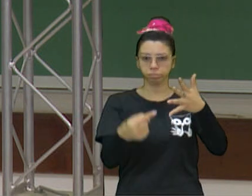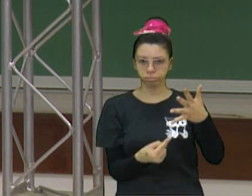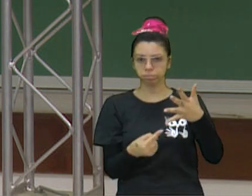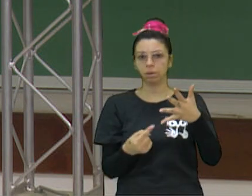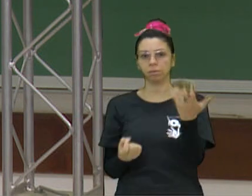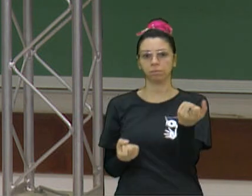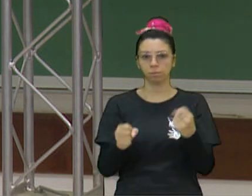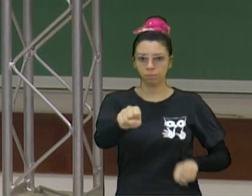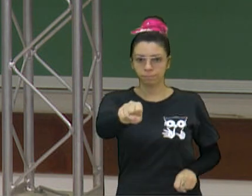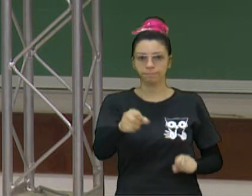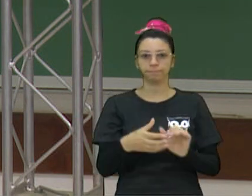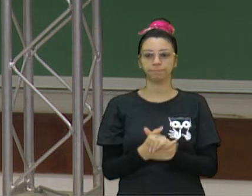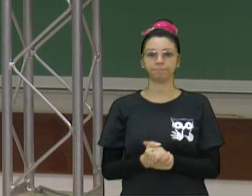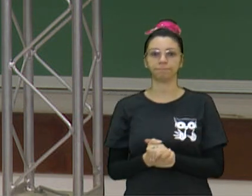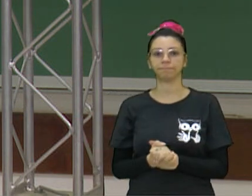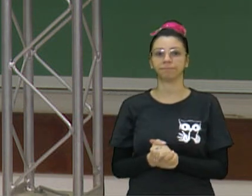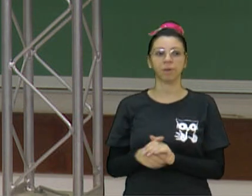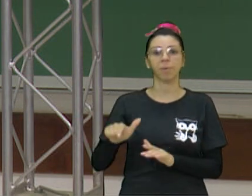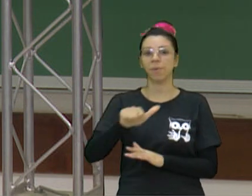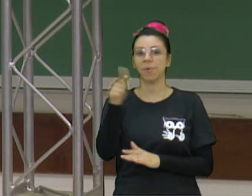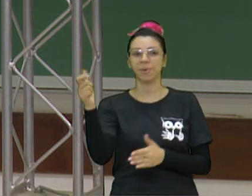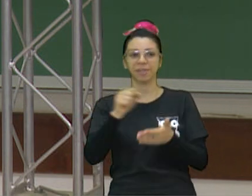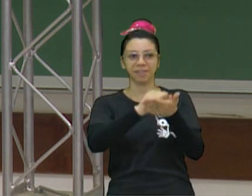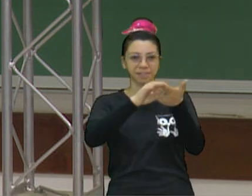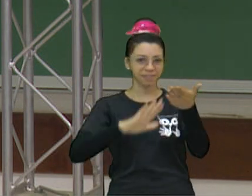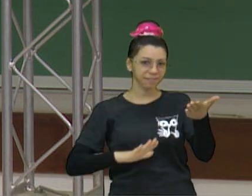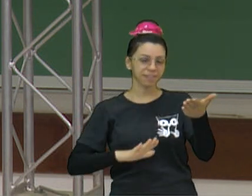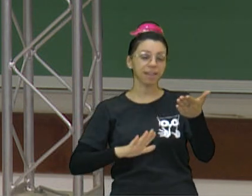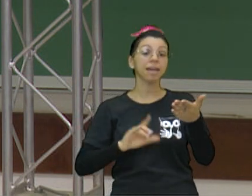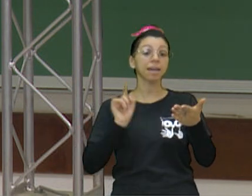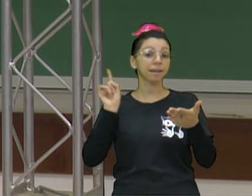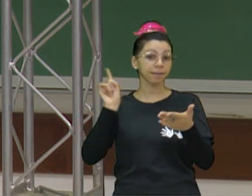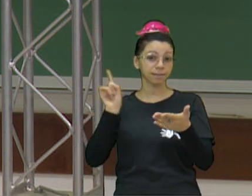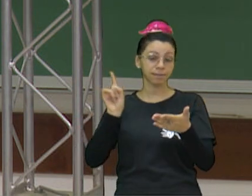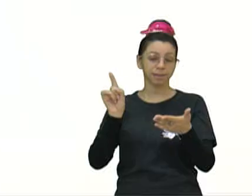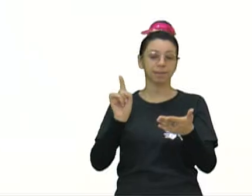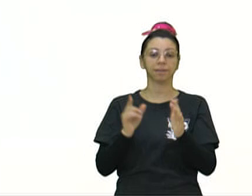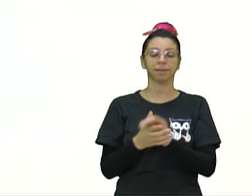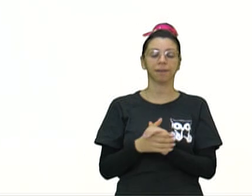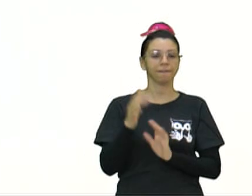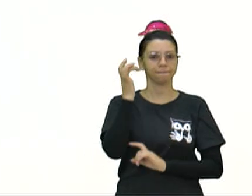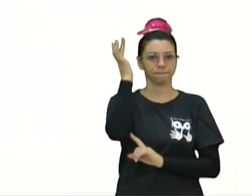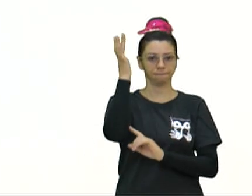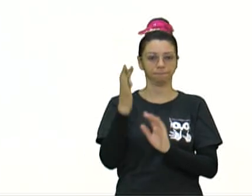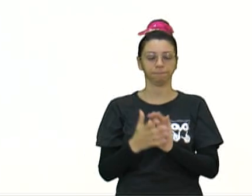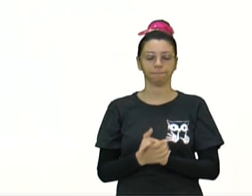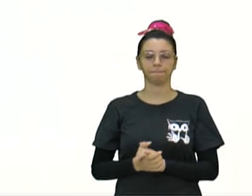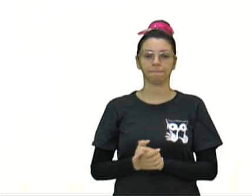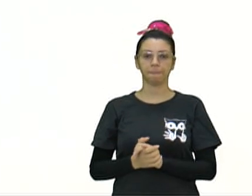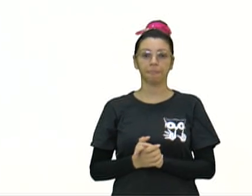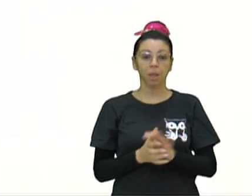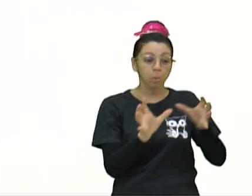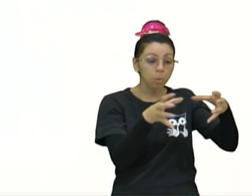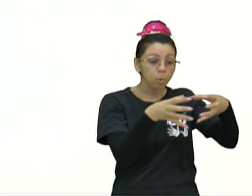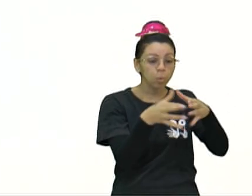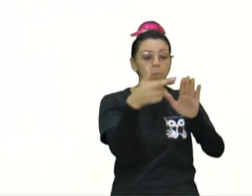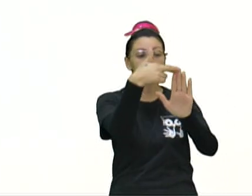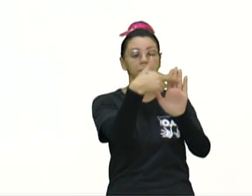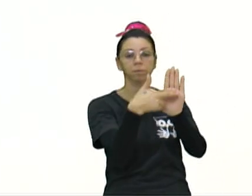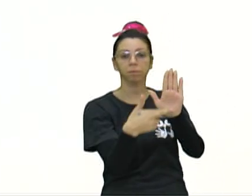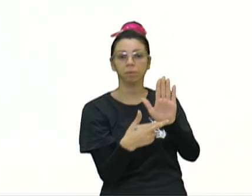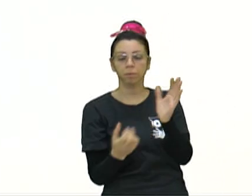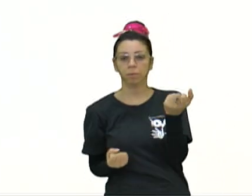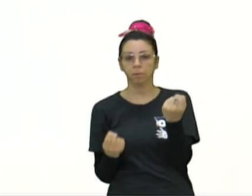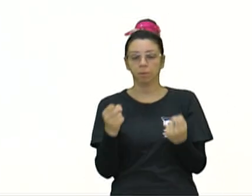Taekwondo. Mais uma atividade lá também, essa de objetiva, né, mais fácil. Quais entidades regulamentam o Taekwondo a